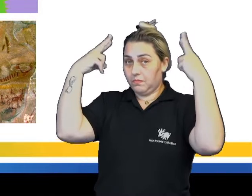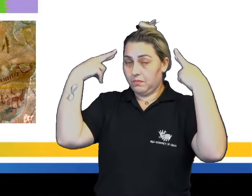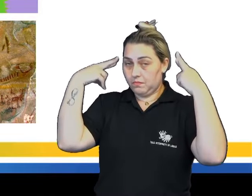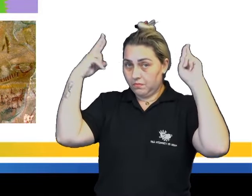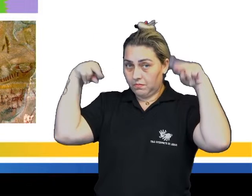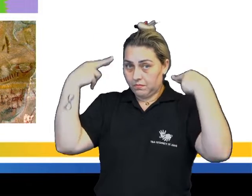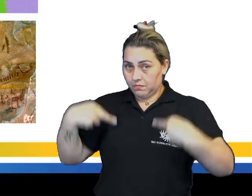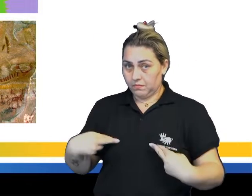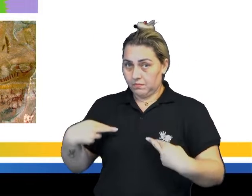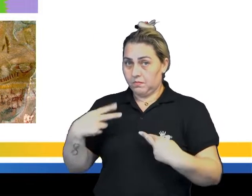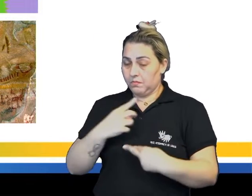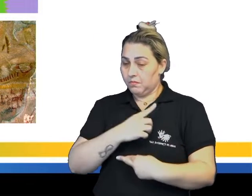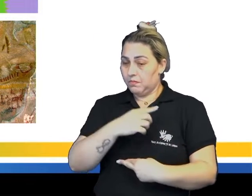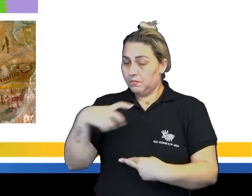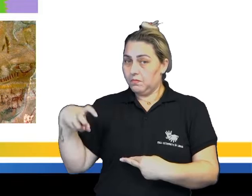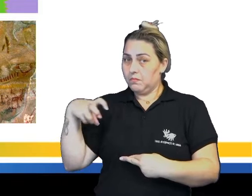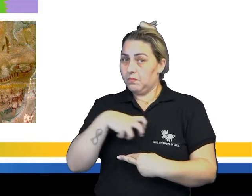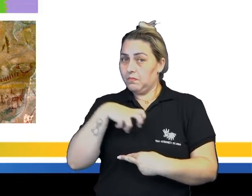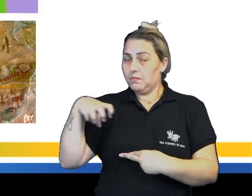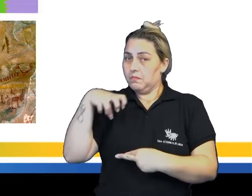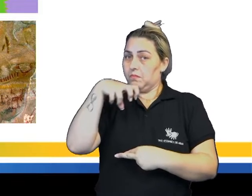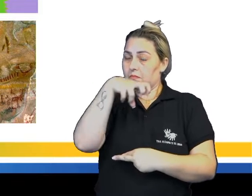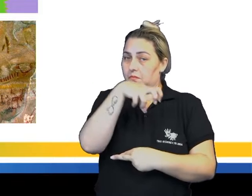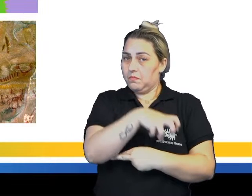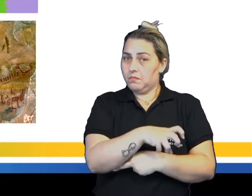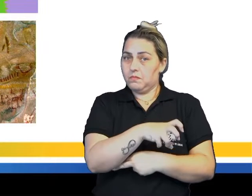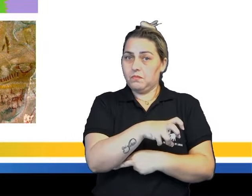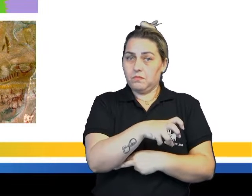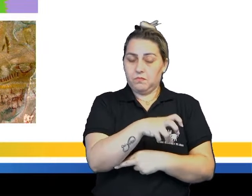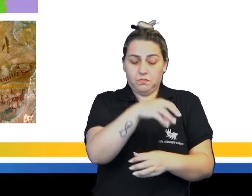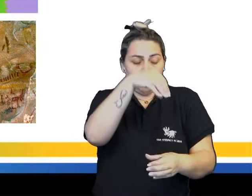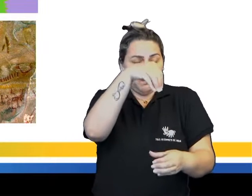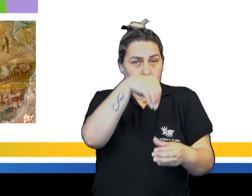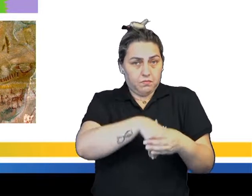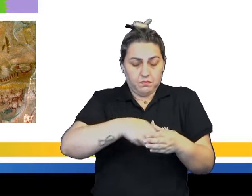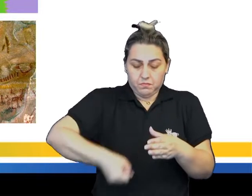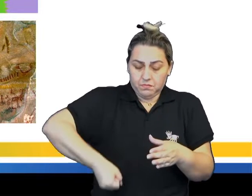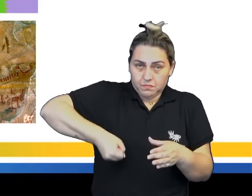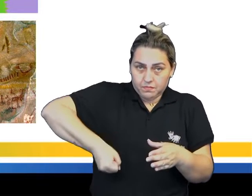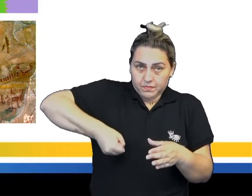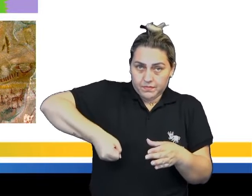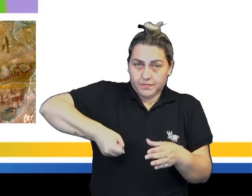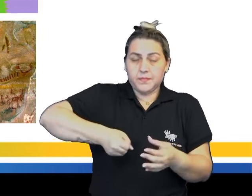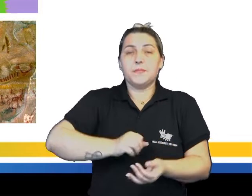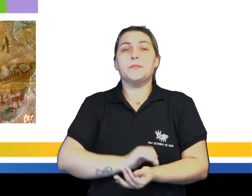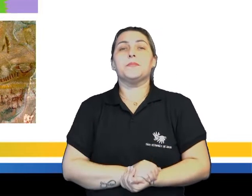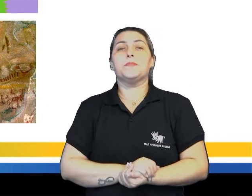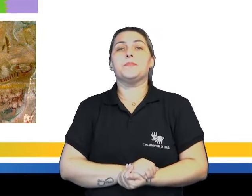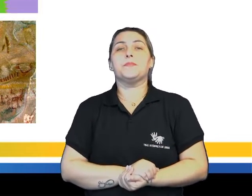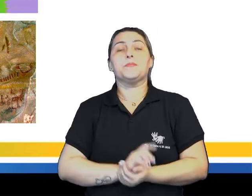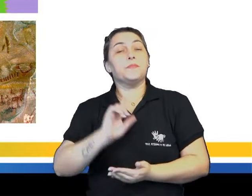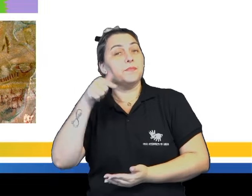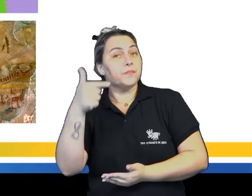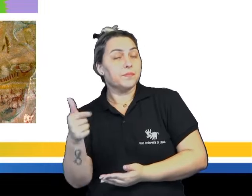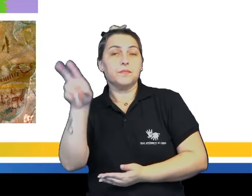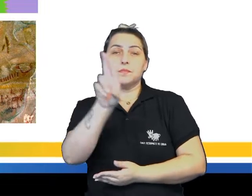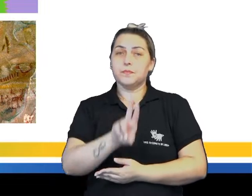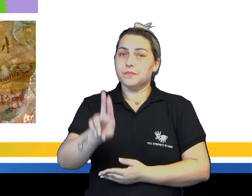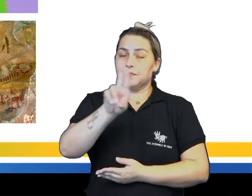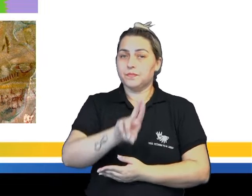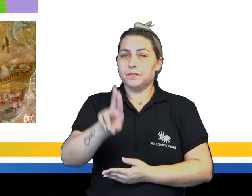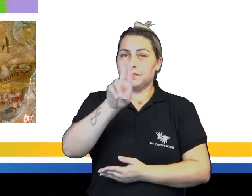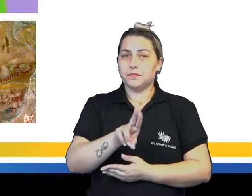passava, eles colocavam uma pedrinha dentro de uma bolsinha, um saquinho que eles carregavam. Outros